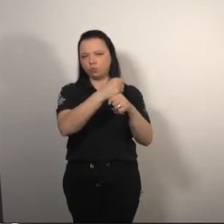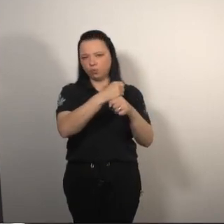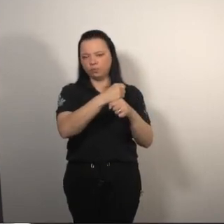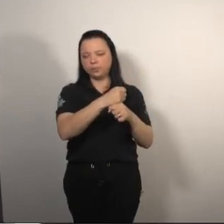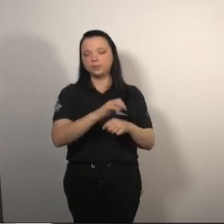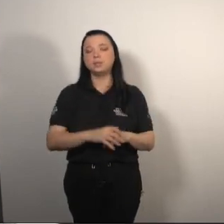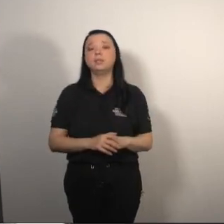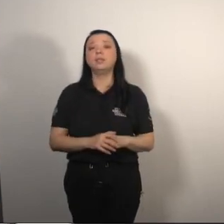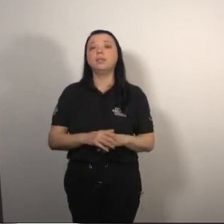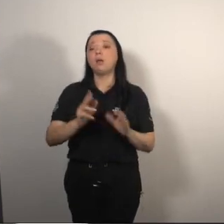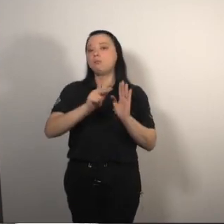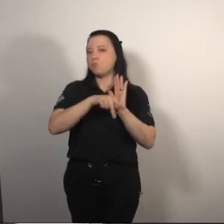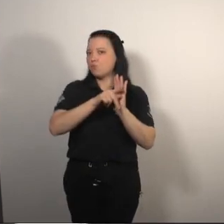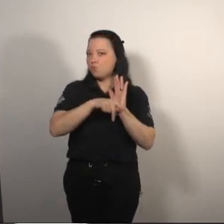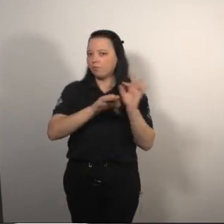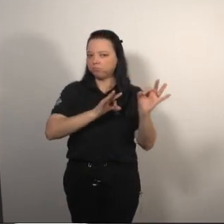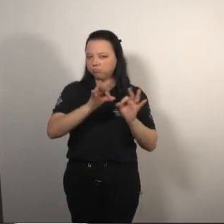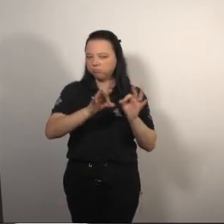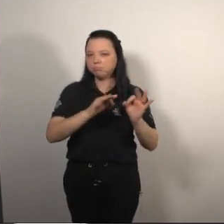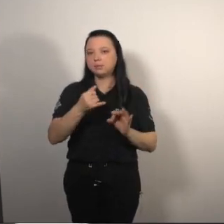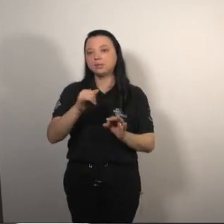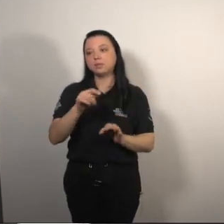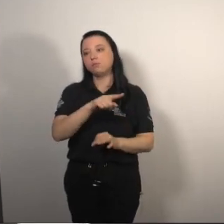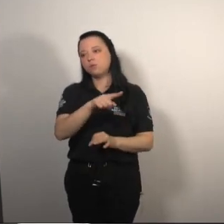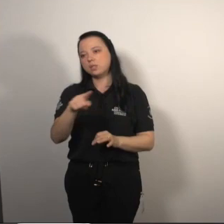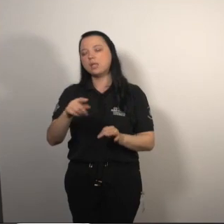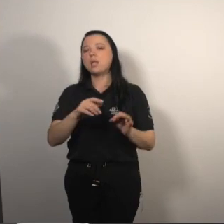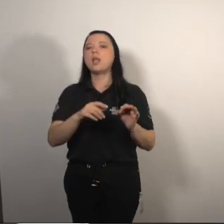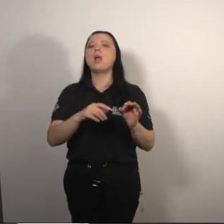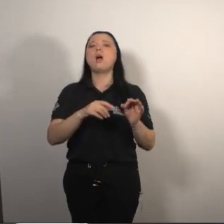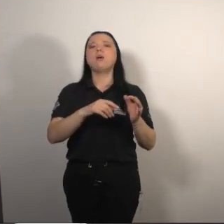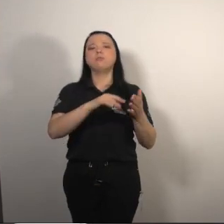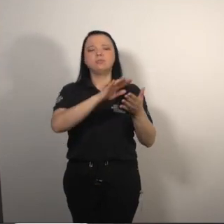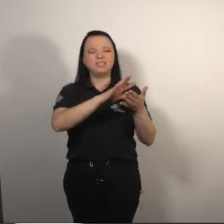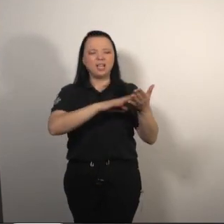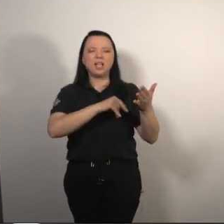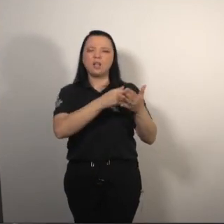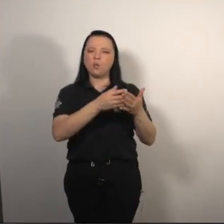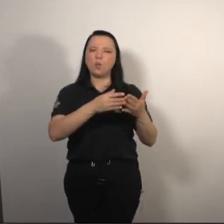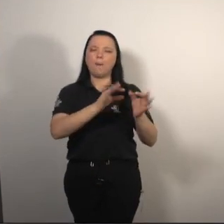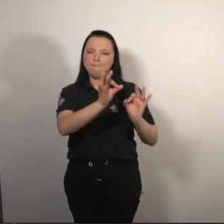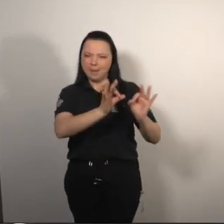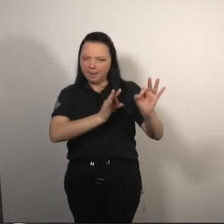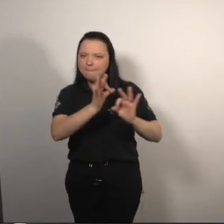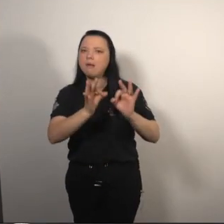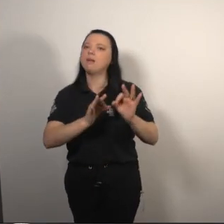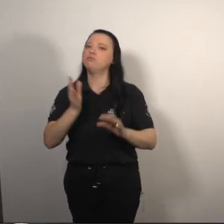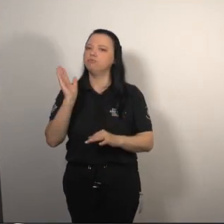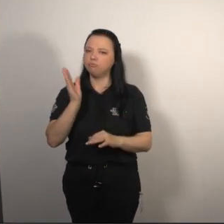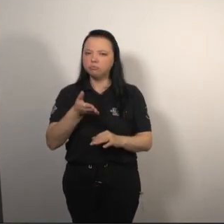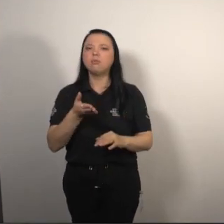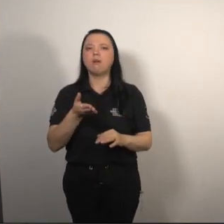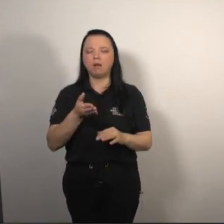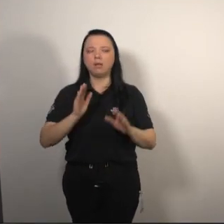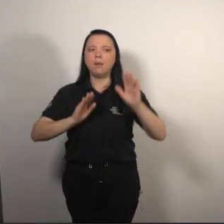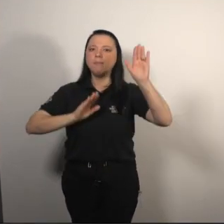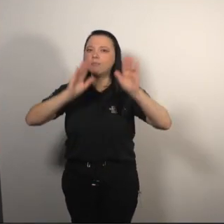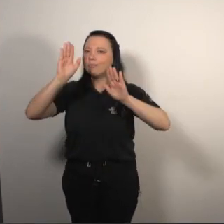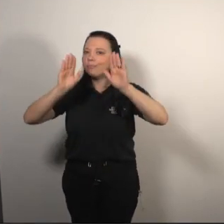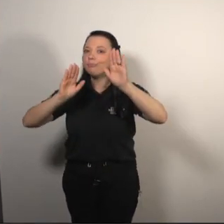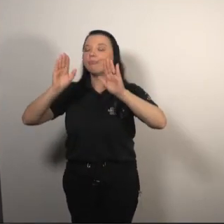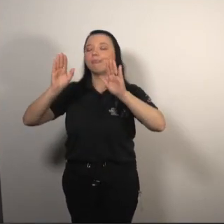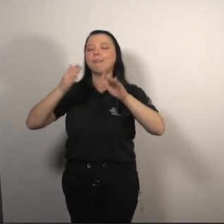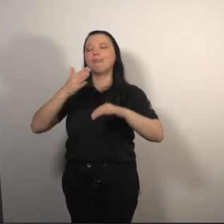gente chama de programa. Depois, se vocês tiverem um detalhe, existe todo um cronograma de obras. A gente está licitando, agora está em processo de licitação